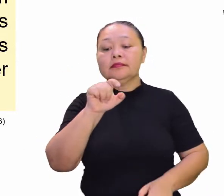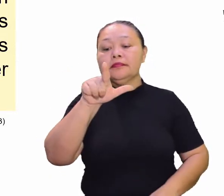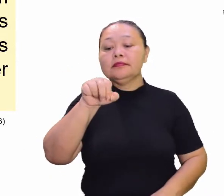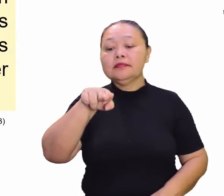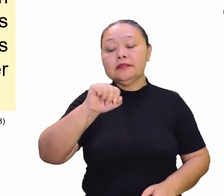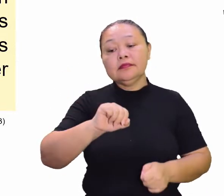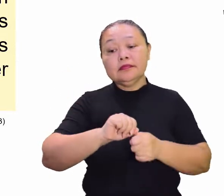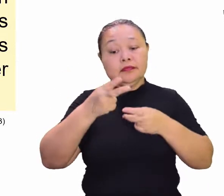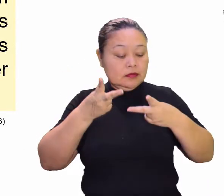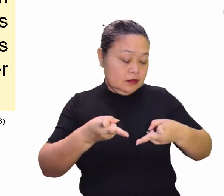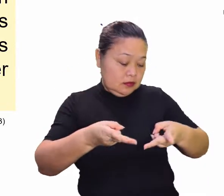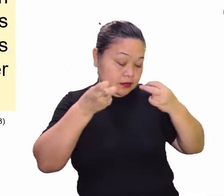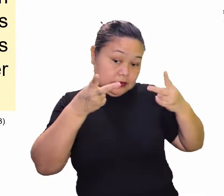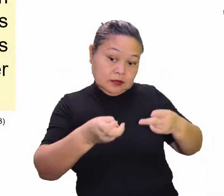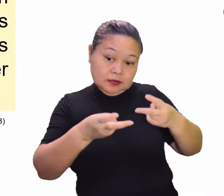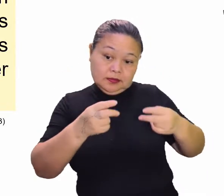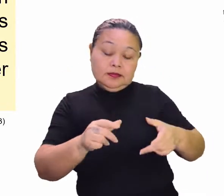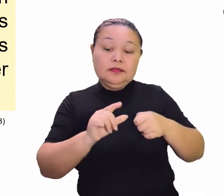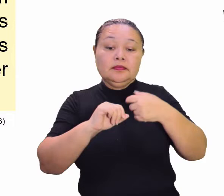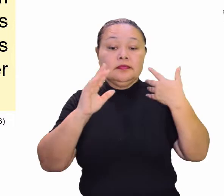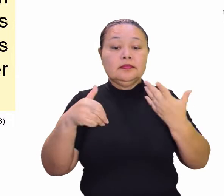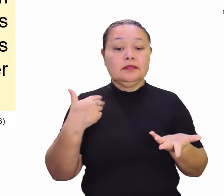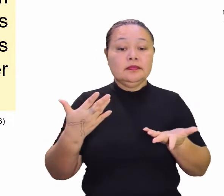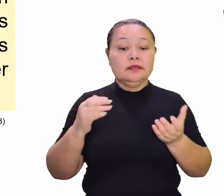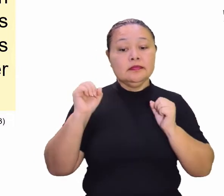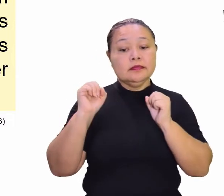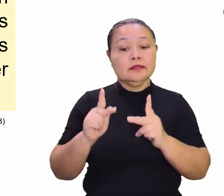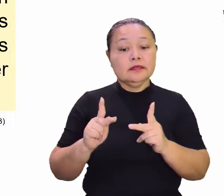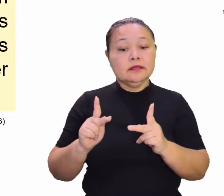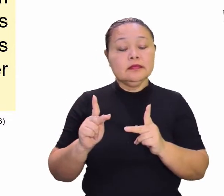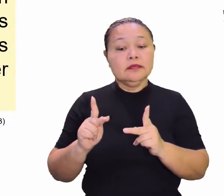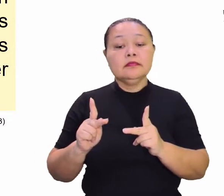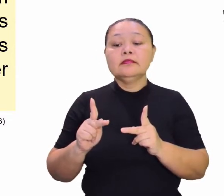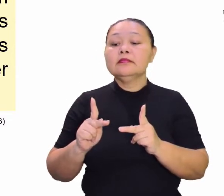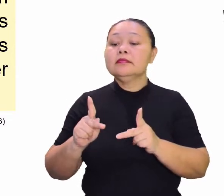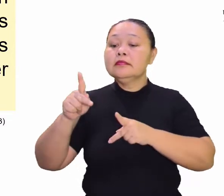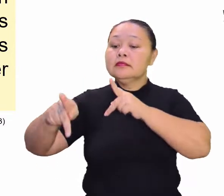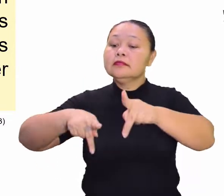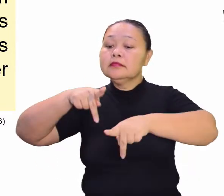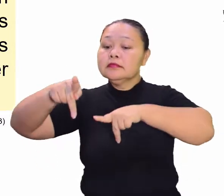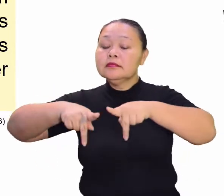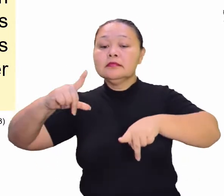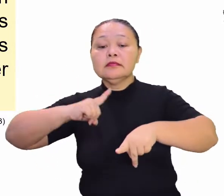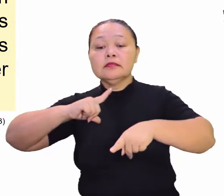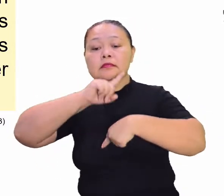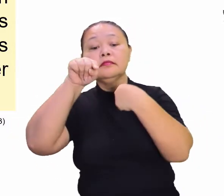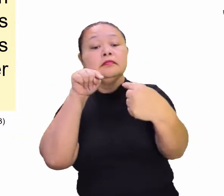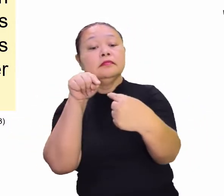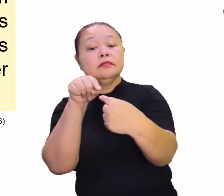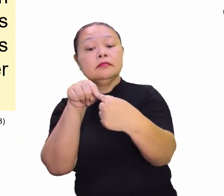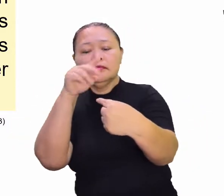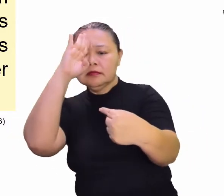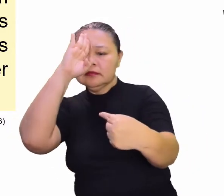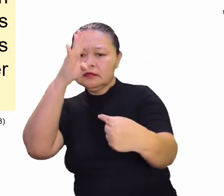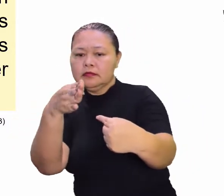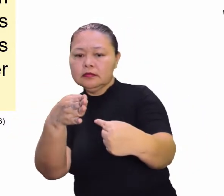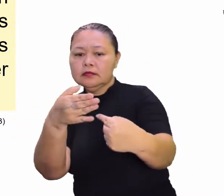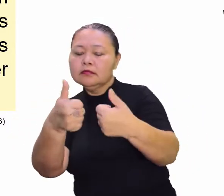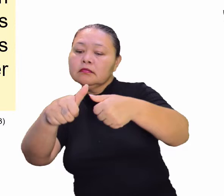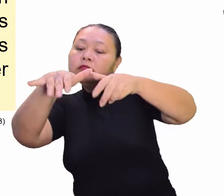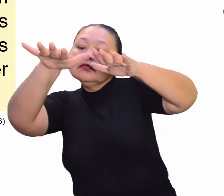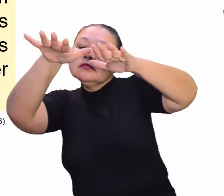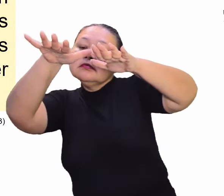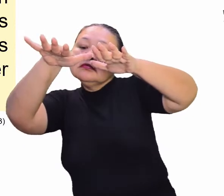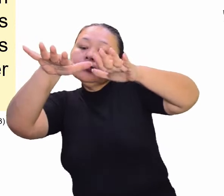de exploração, ok? O povoamento tem por objetivo